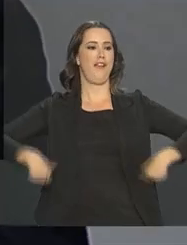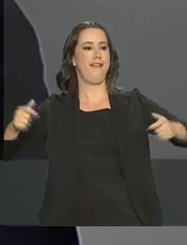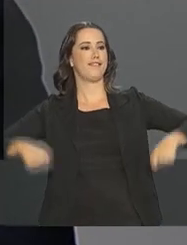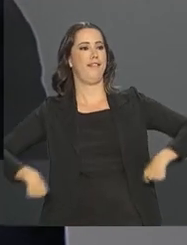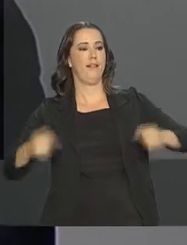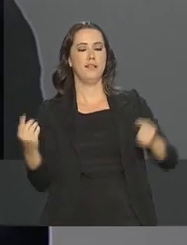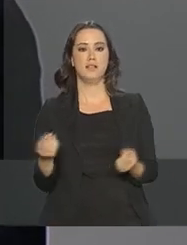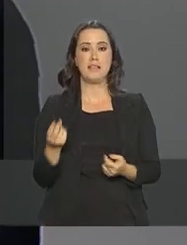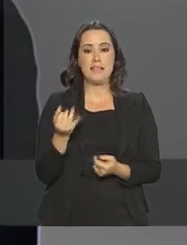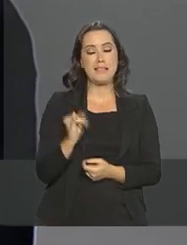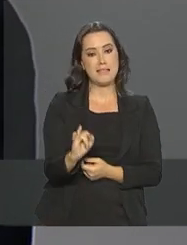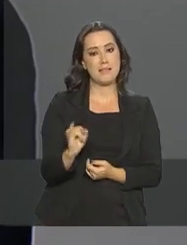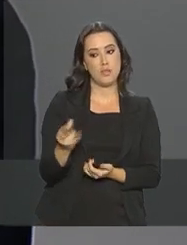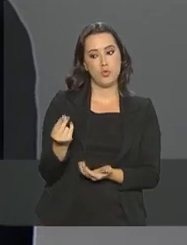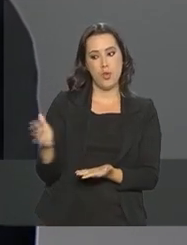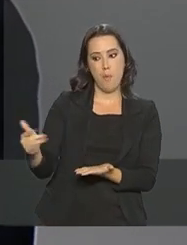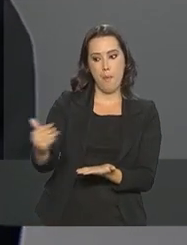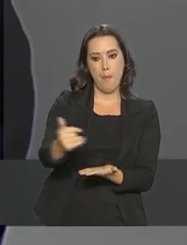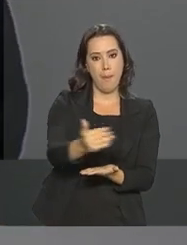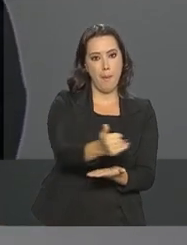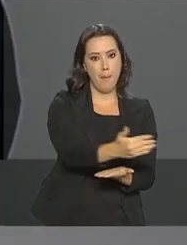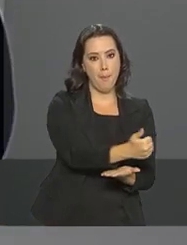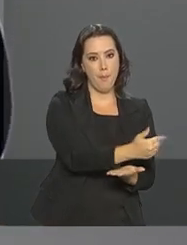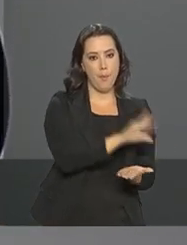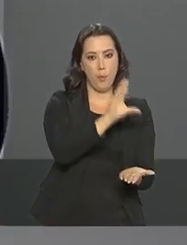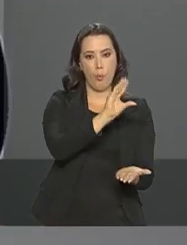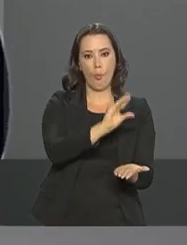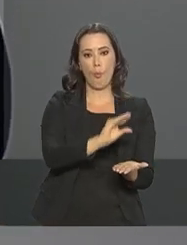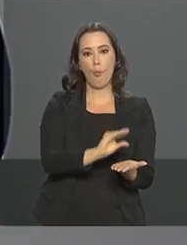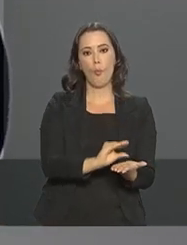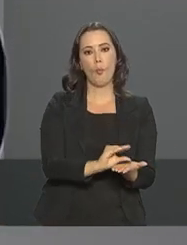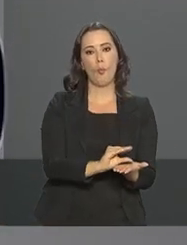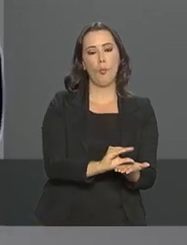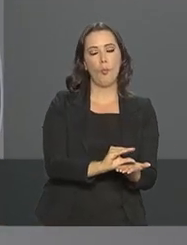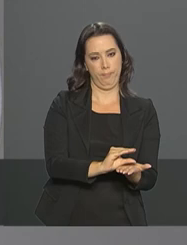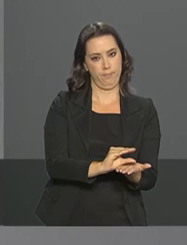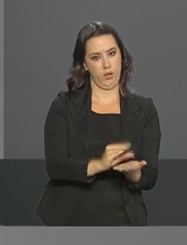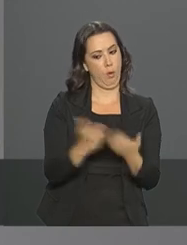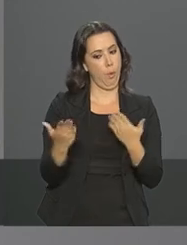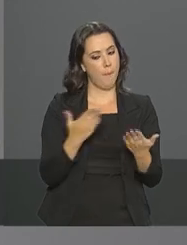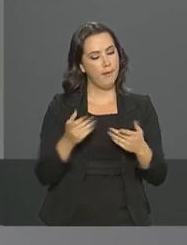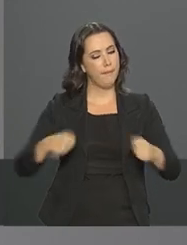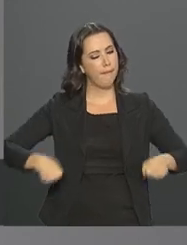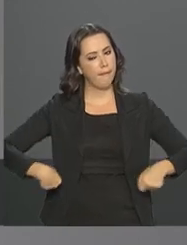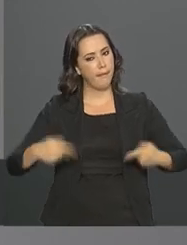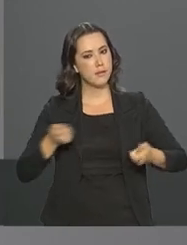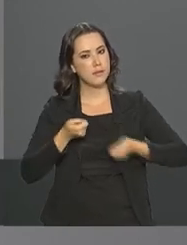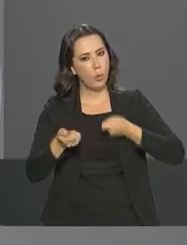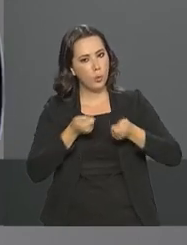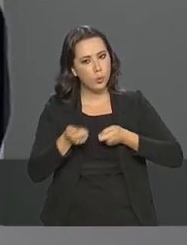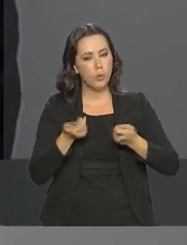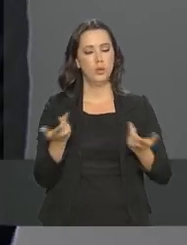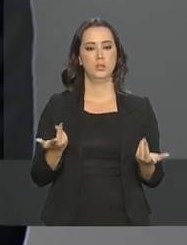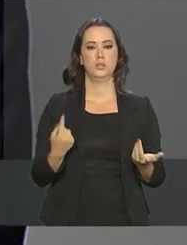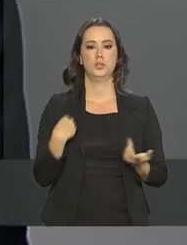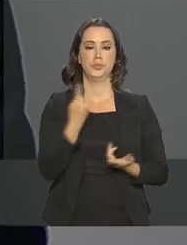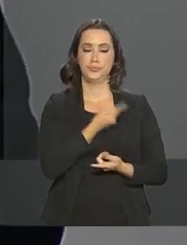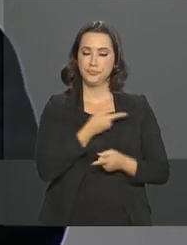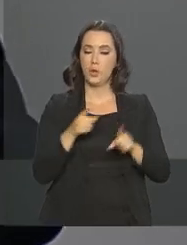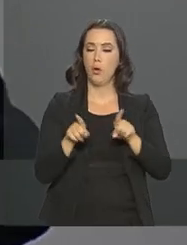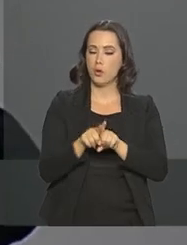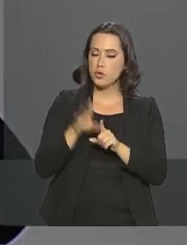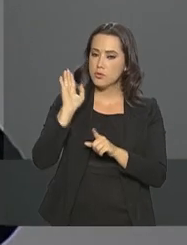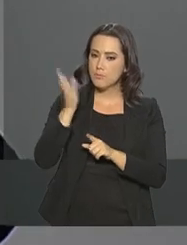fizemos sem voltar ao relatar a questão do teto dos gastos nós fizemos algo